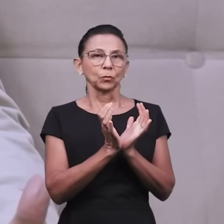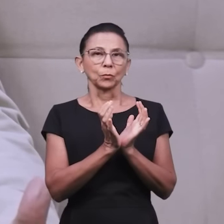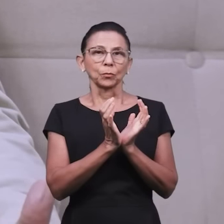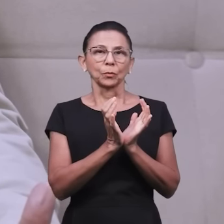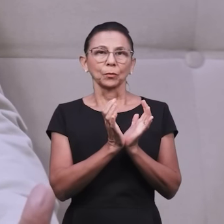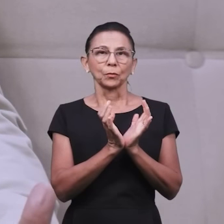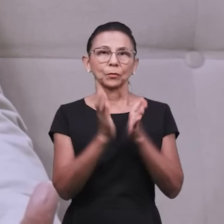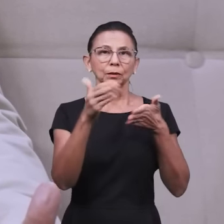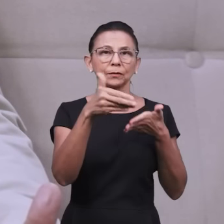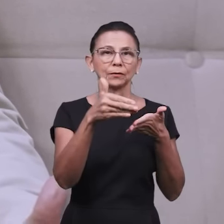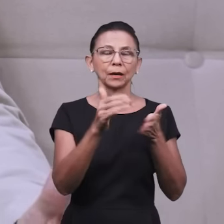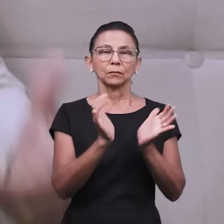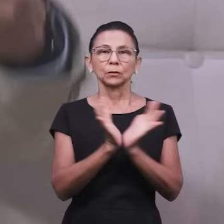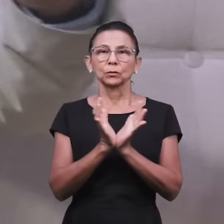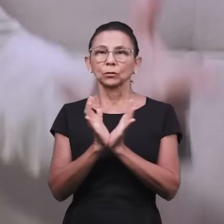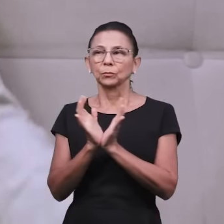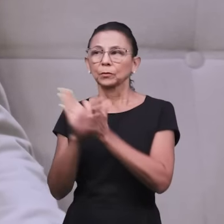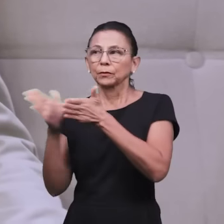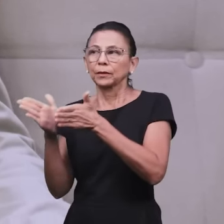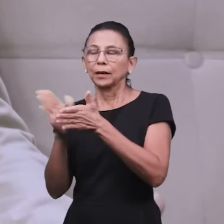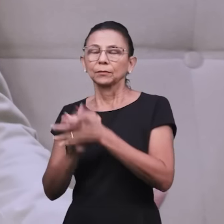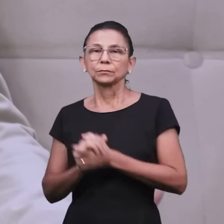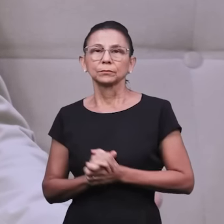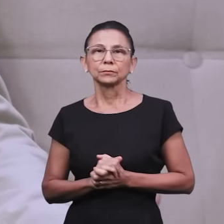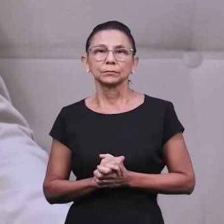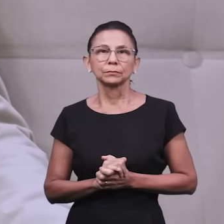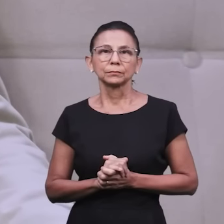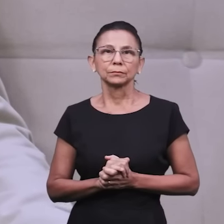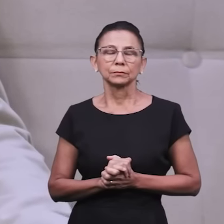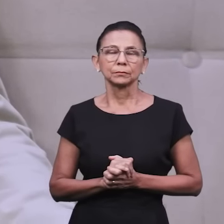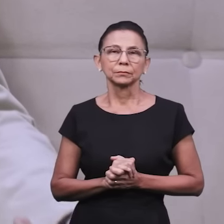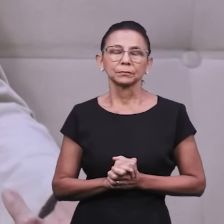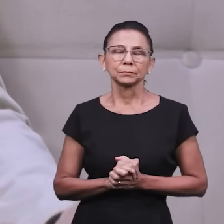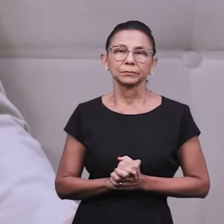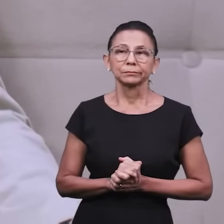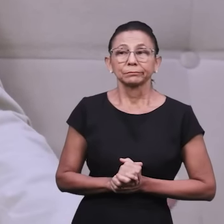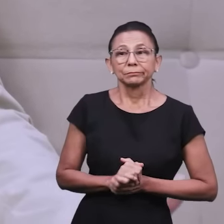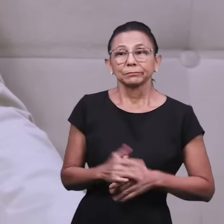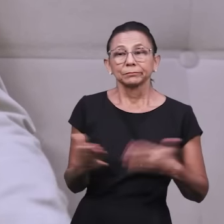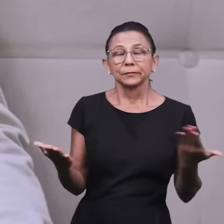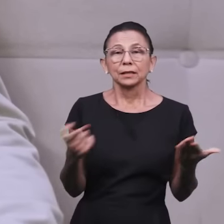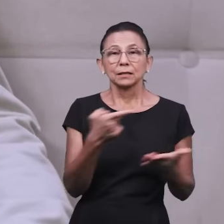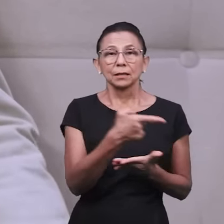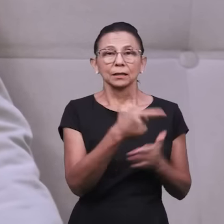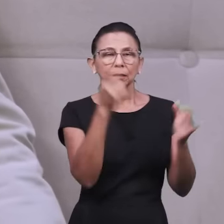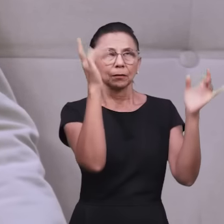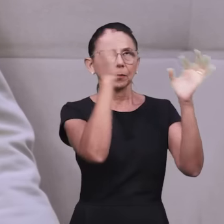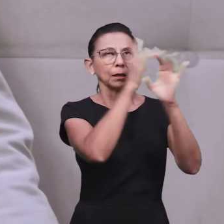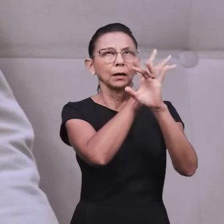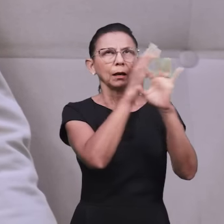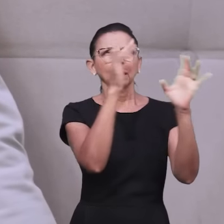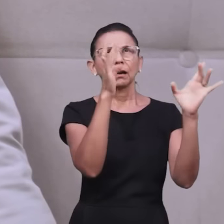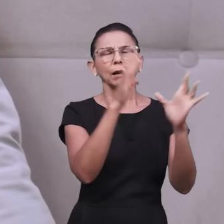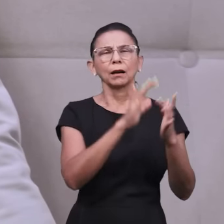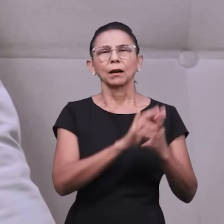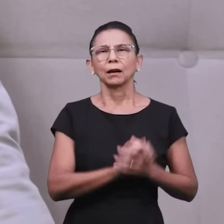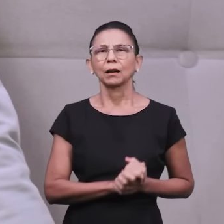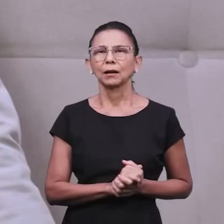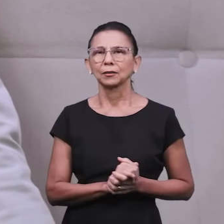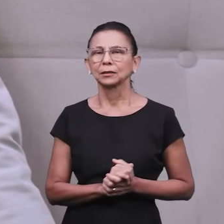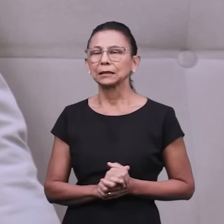candeia também. Com candeia, vestida pra Esperando o noivo esperando também. o noivo. Mas na hora que o noivo chega, faltou